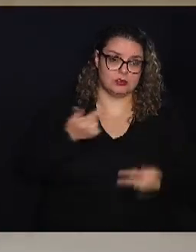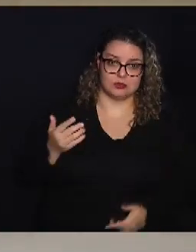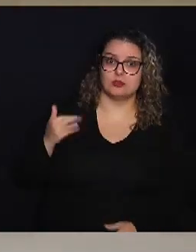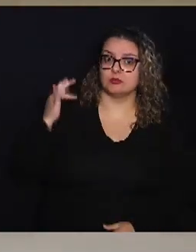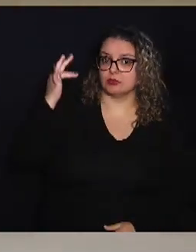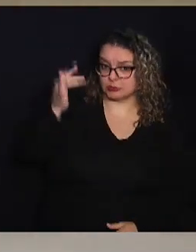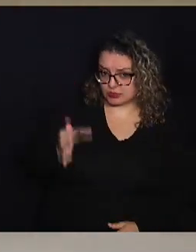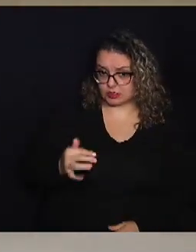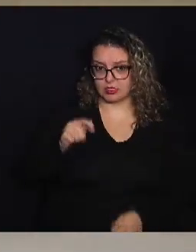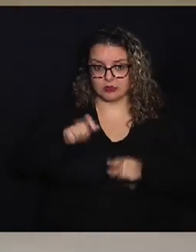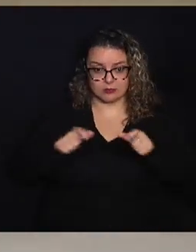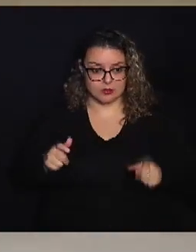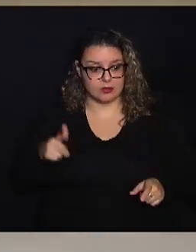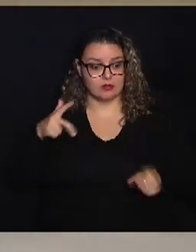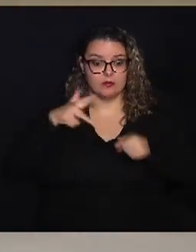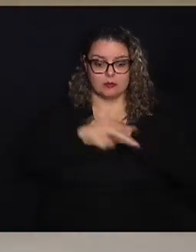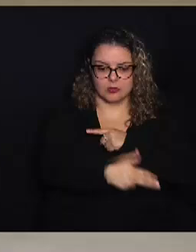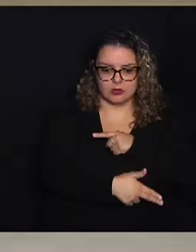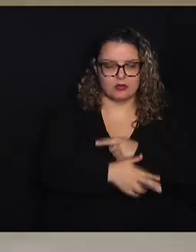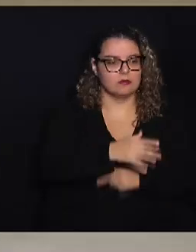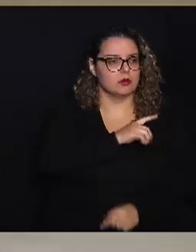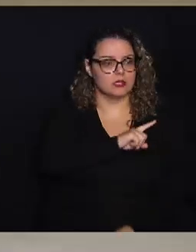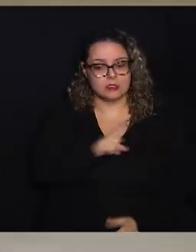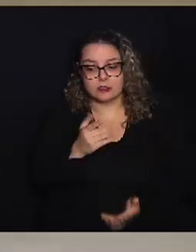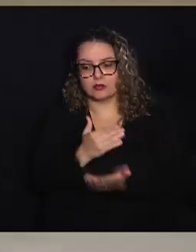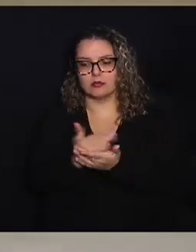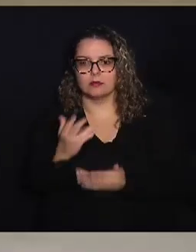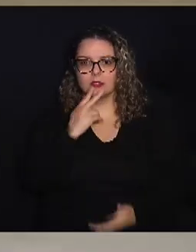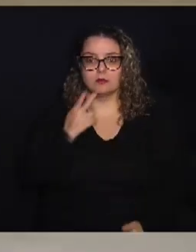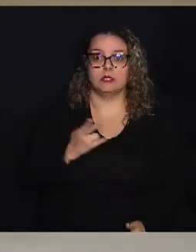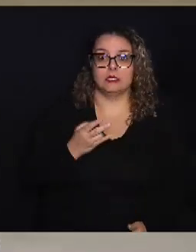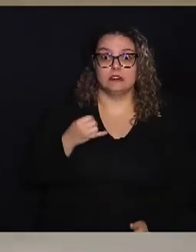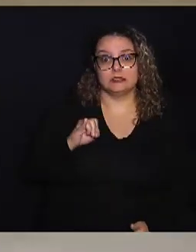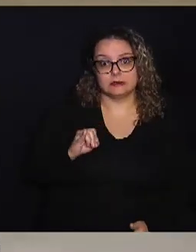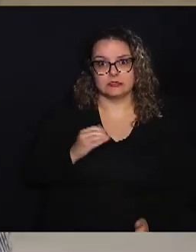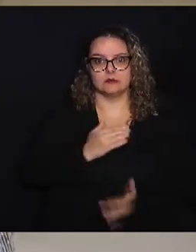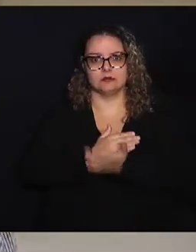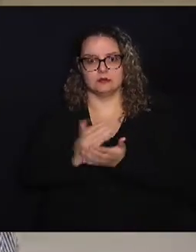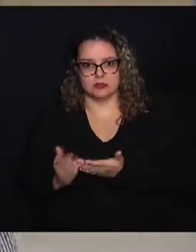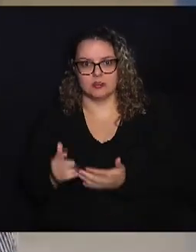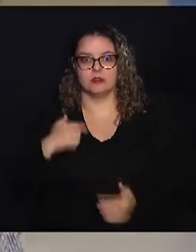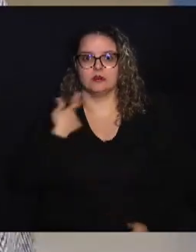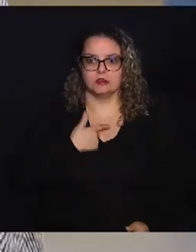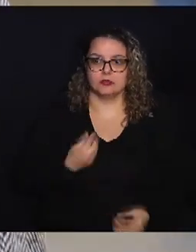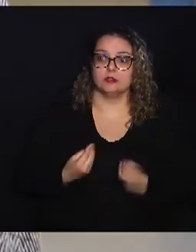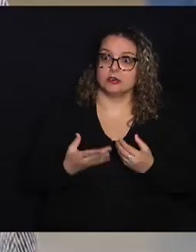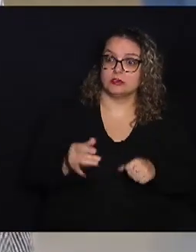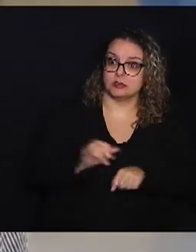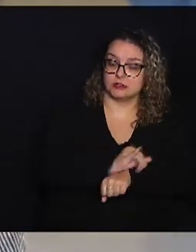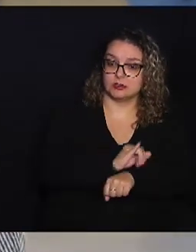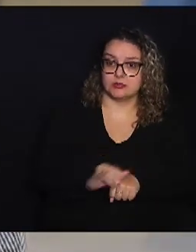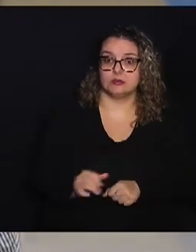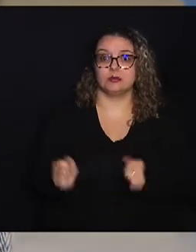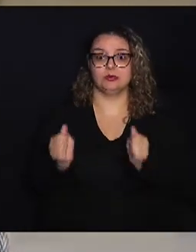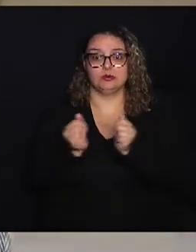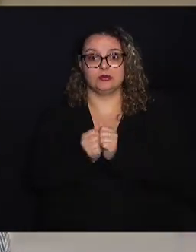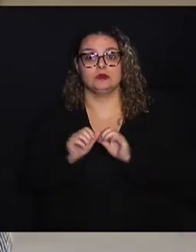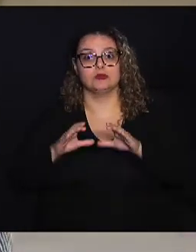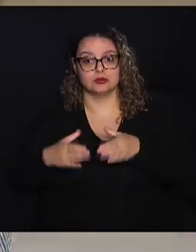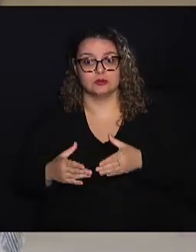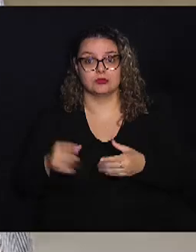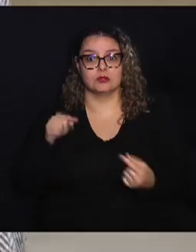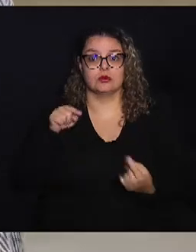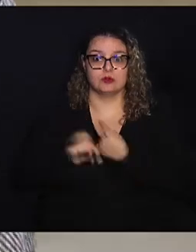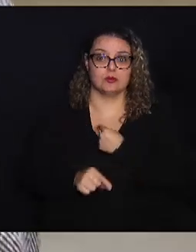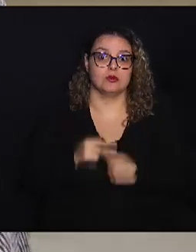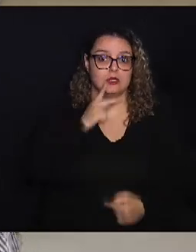pessoa comece a fumar. E aí, quando começou, que também a gente dê estratégias com os nossos grupos antitabagistas